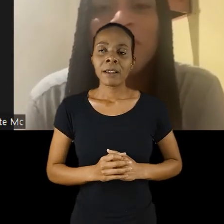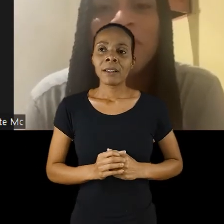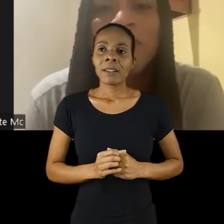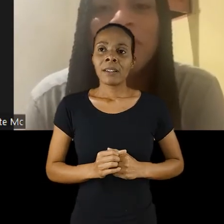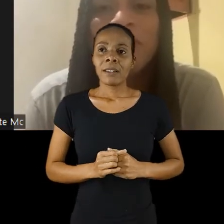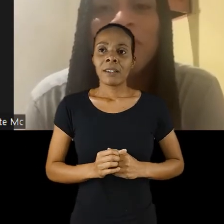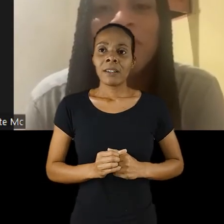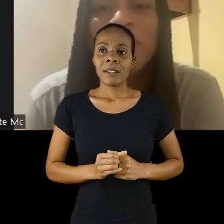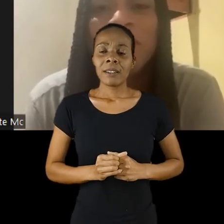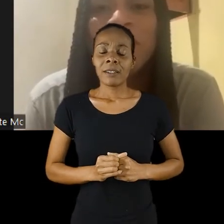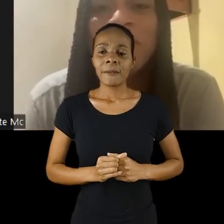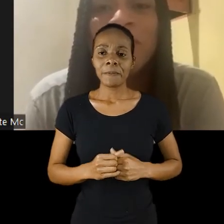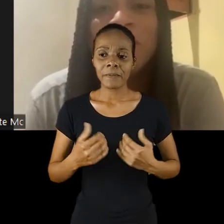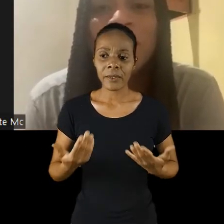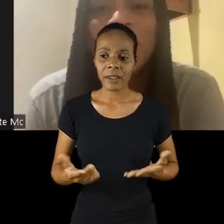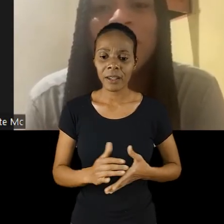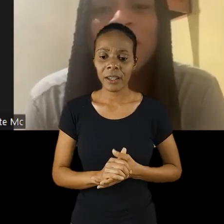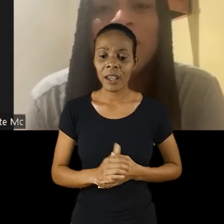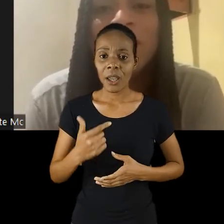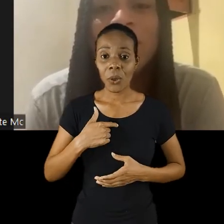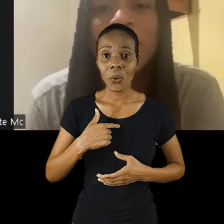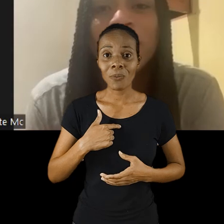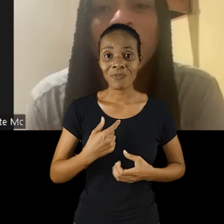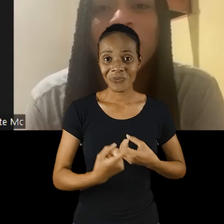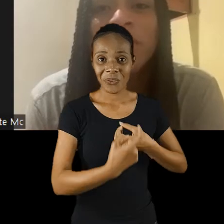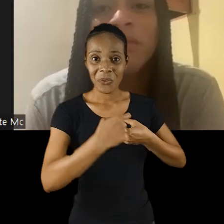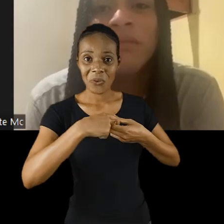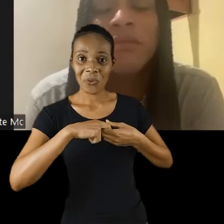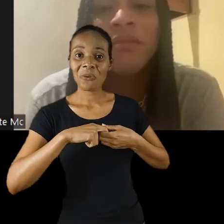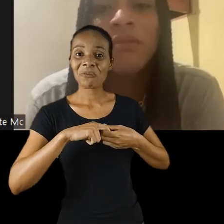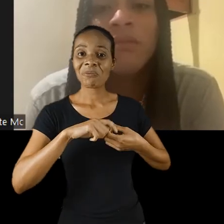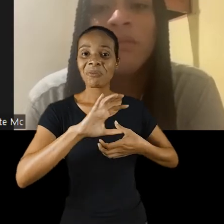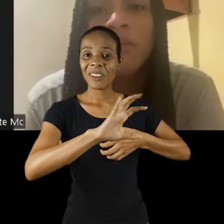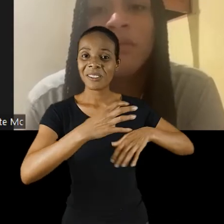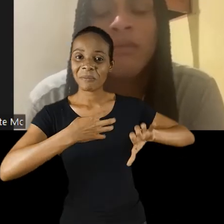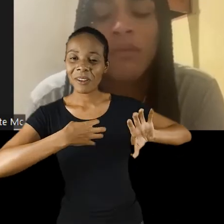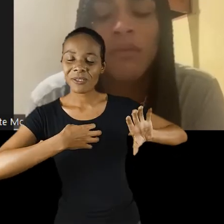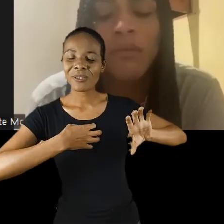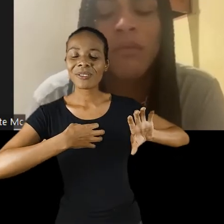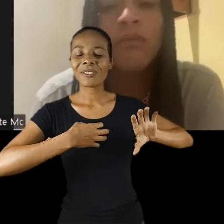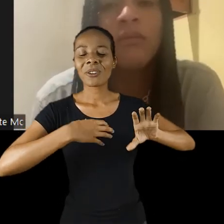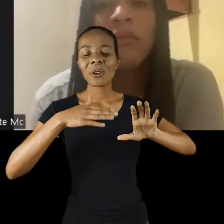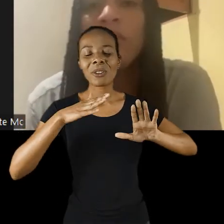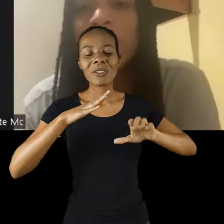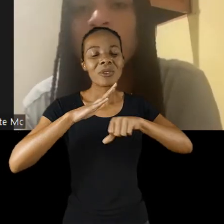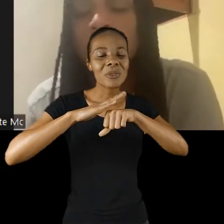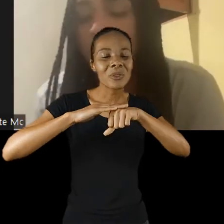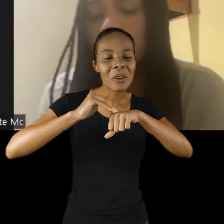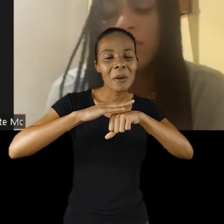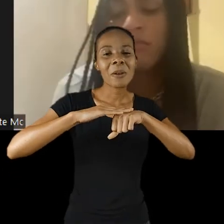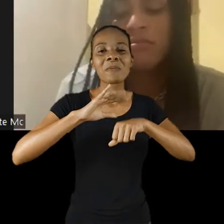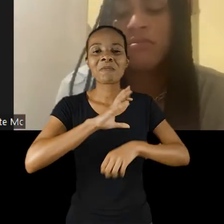tive o retorno dessa empatia, desse cuidado e desse amor. E aí, assim que eu saí de lá e deixei o meu